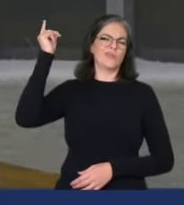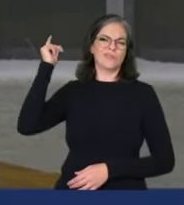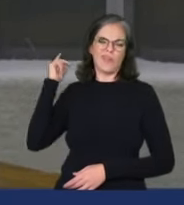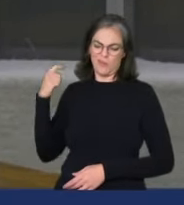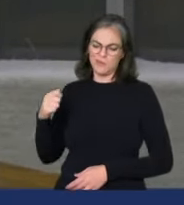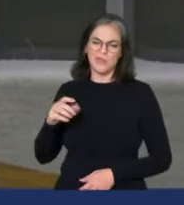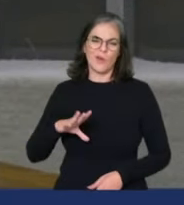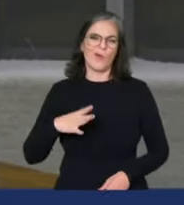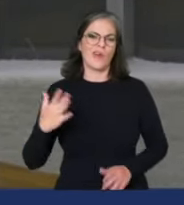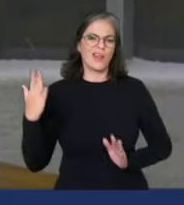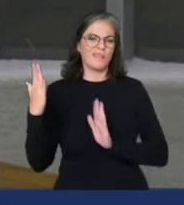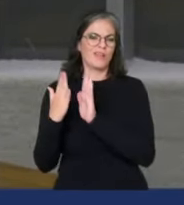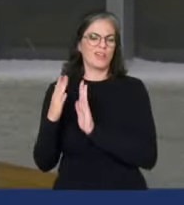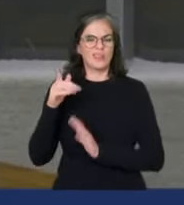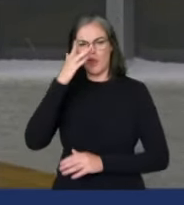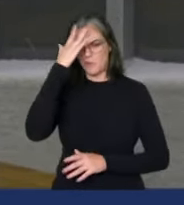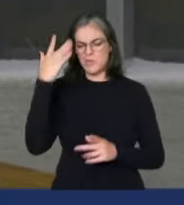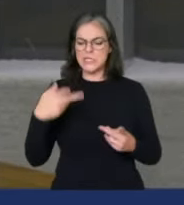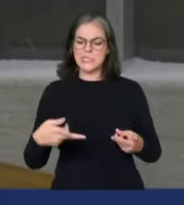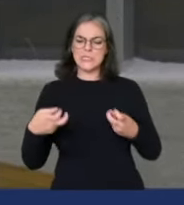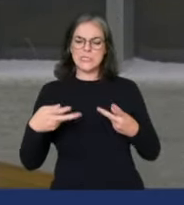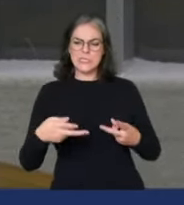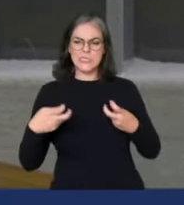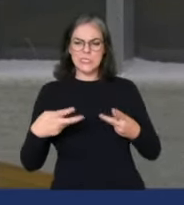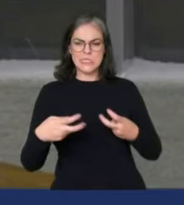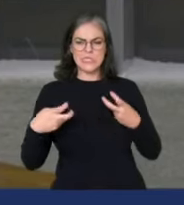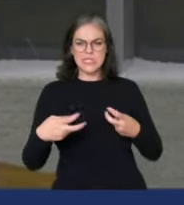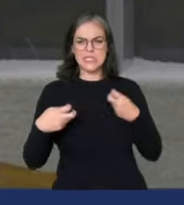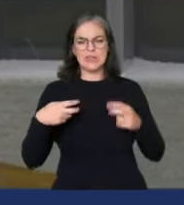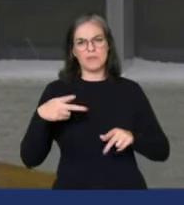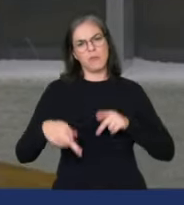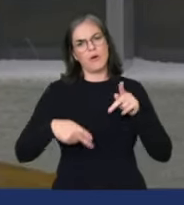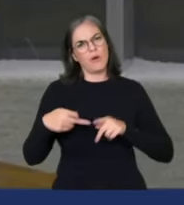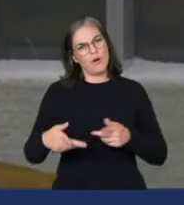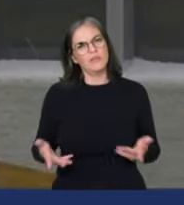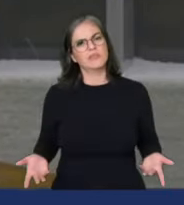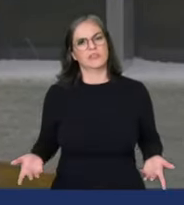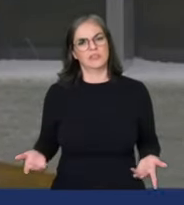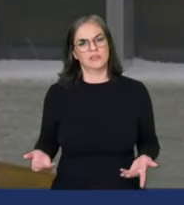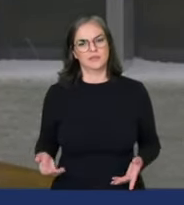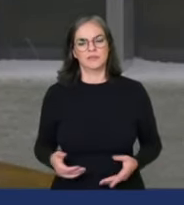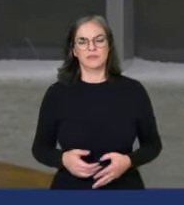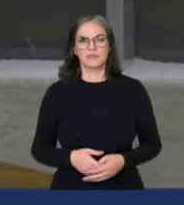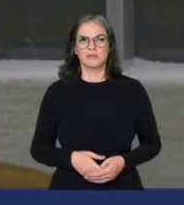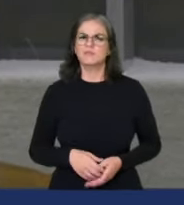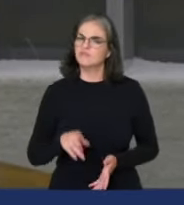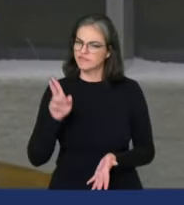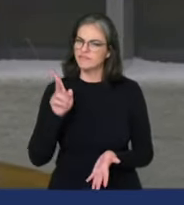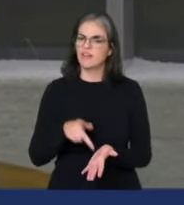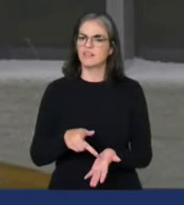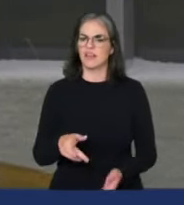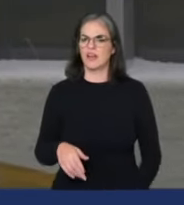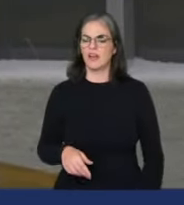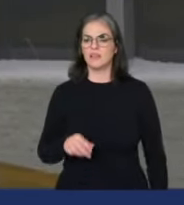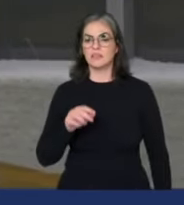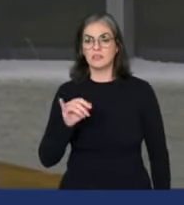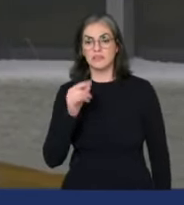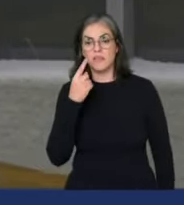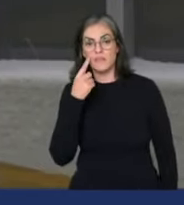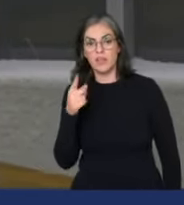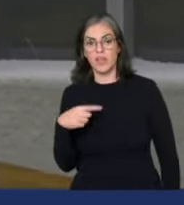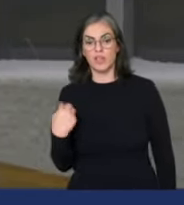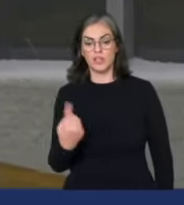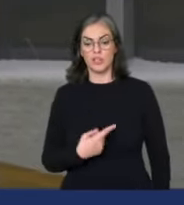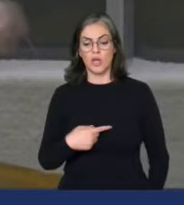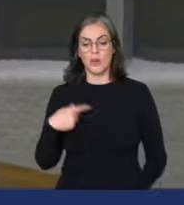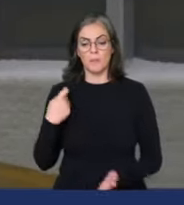está sugando o povo brasileiro. Essa é a verdade. E se pegar, presidente, os impostos que nós pagamos também